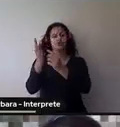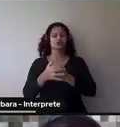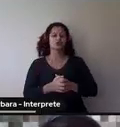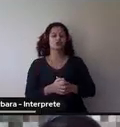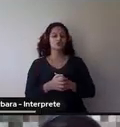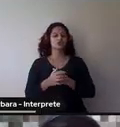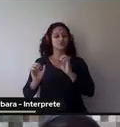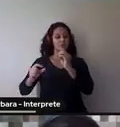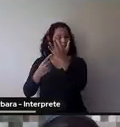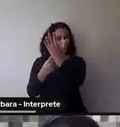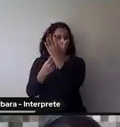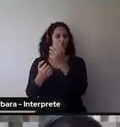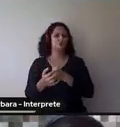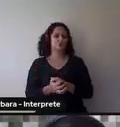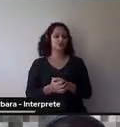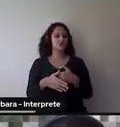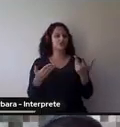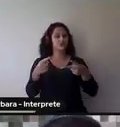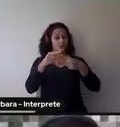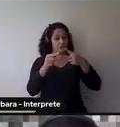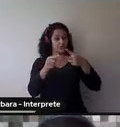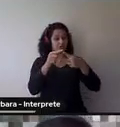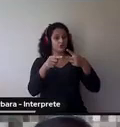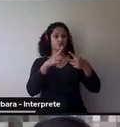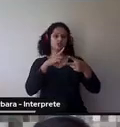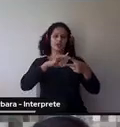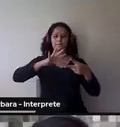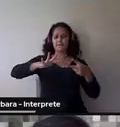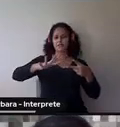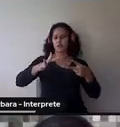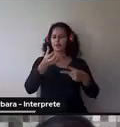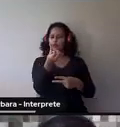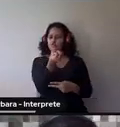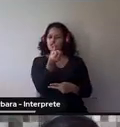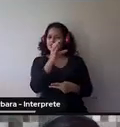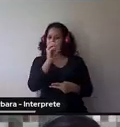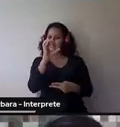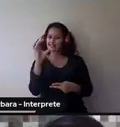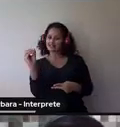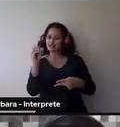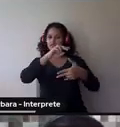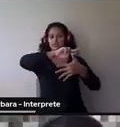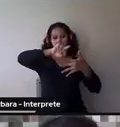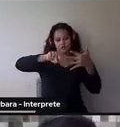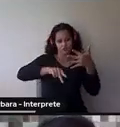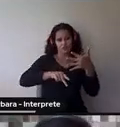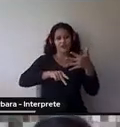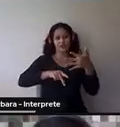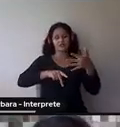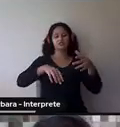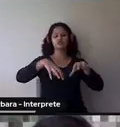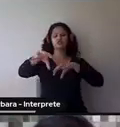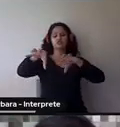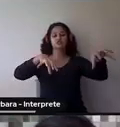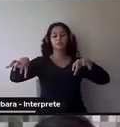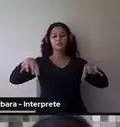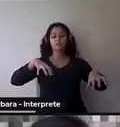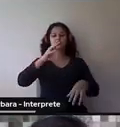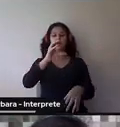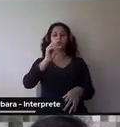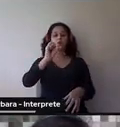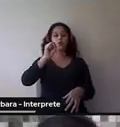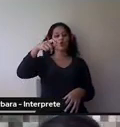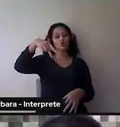Menocetalis, ela tem aproximadamente 600 espécies conhecidas, e a sua distribuição é uma distribuição cosmopolita. Já por